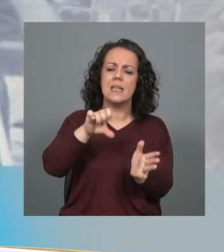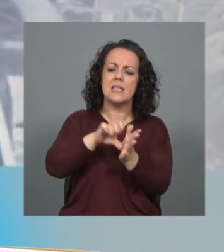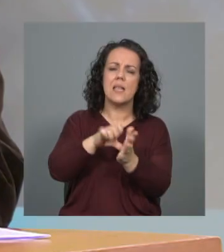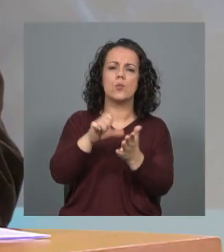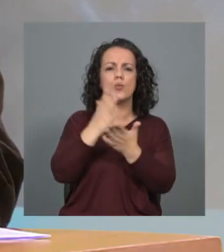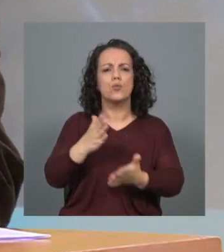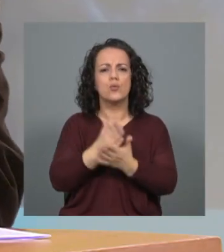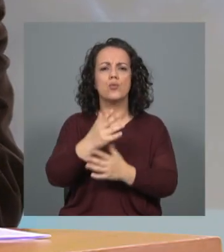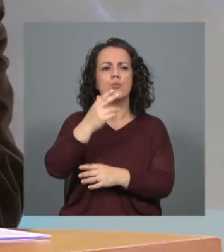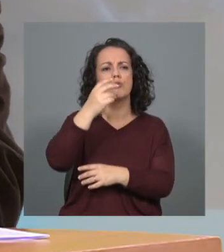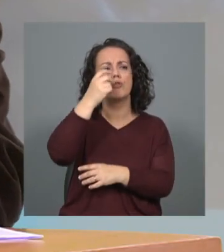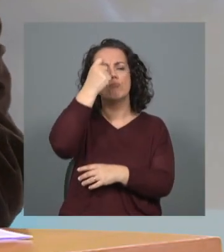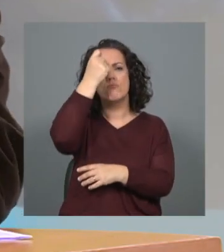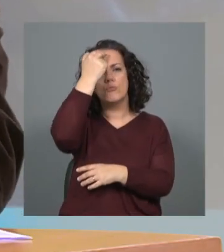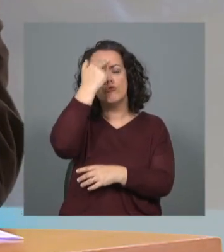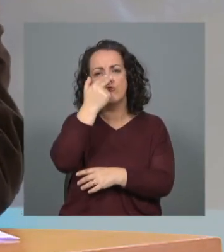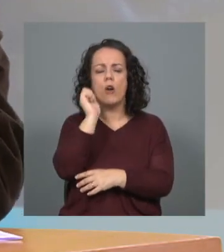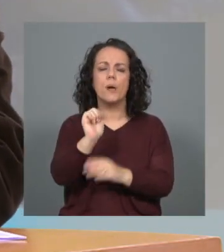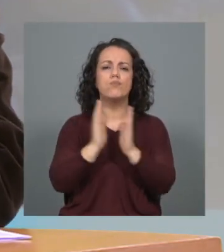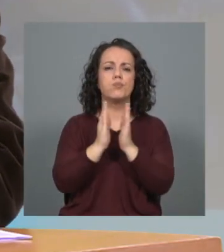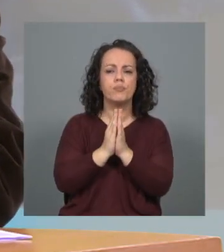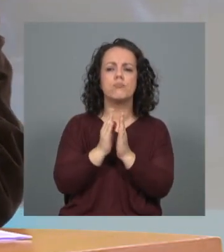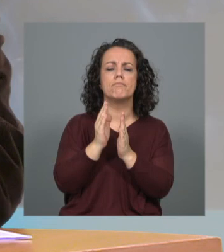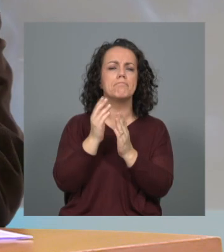História Religiosa? Muito obrigado, antes de mais, pelo convite.